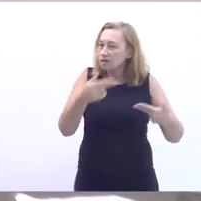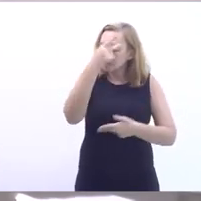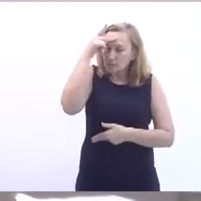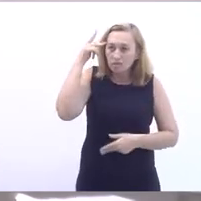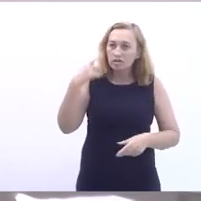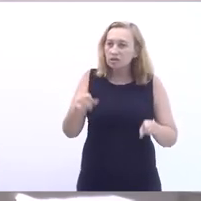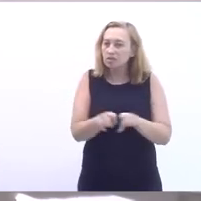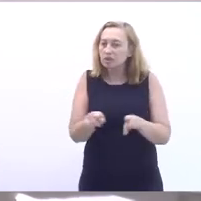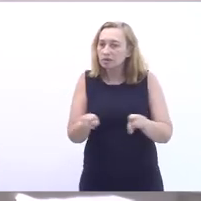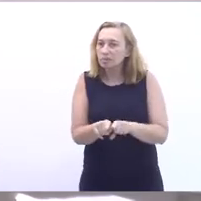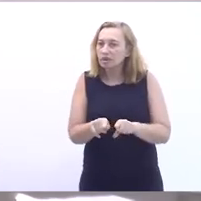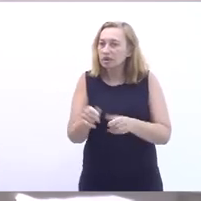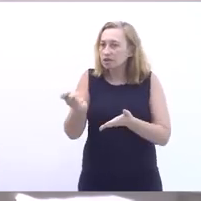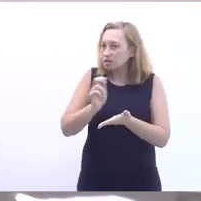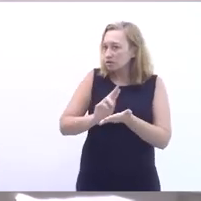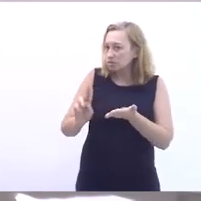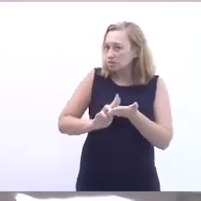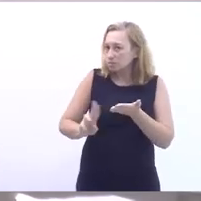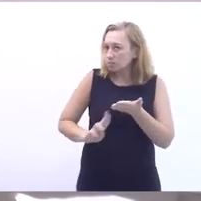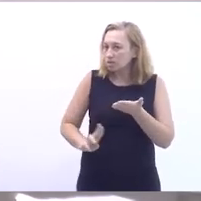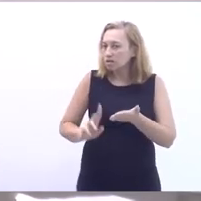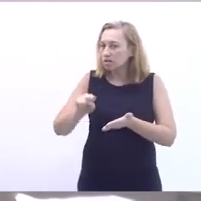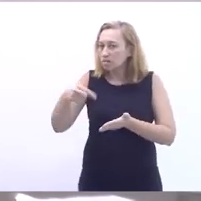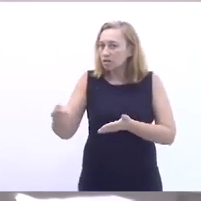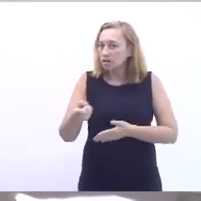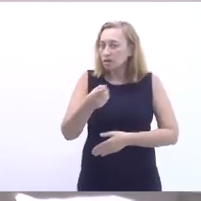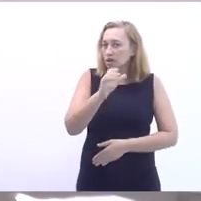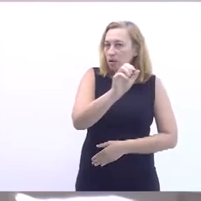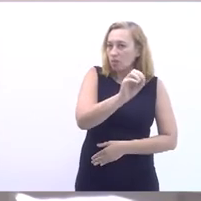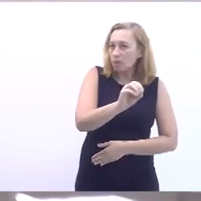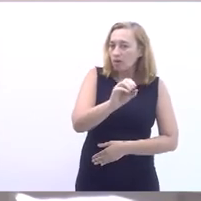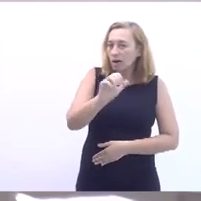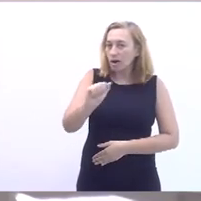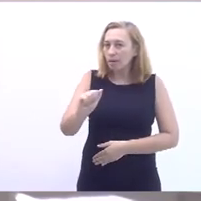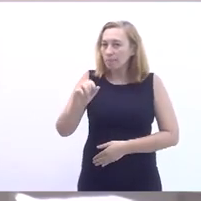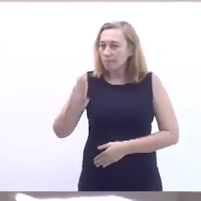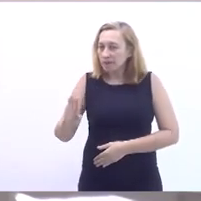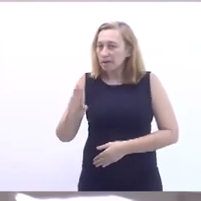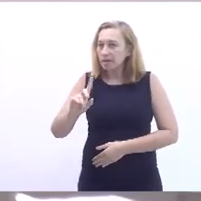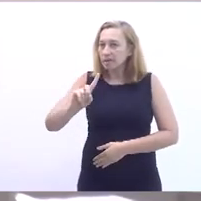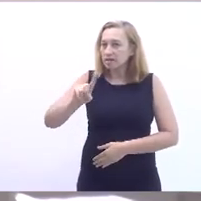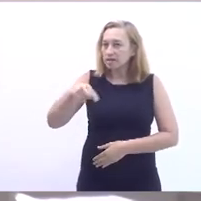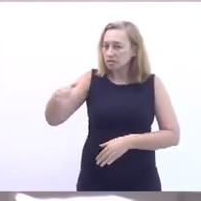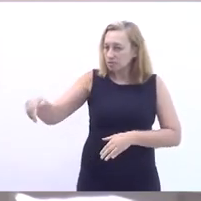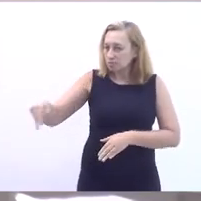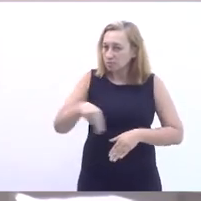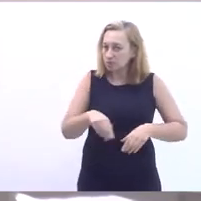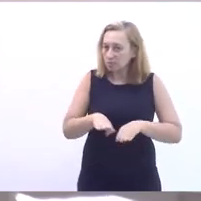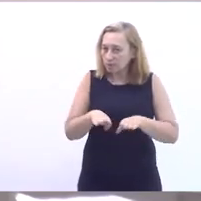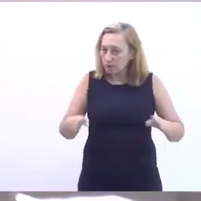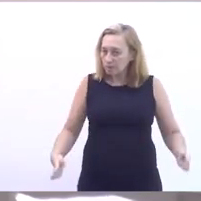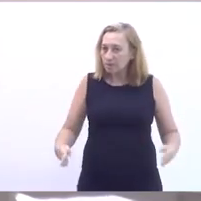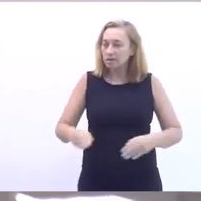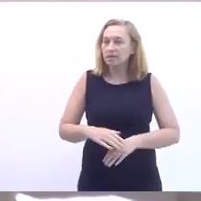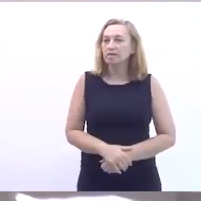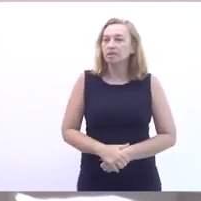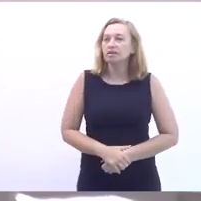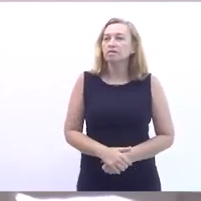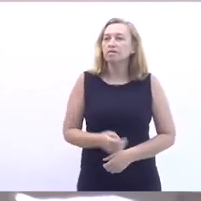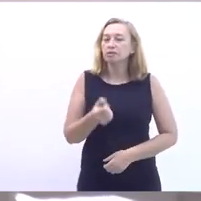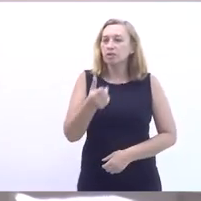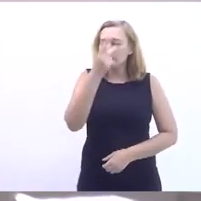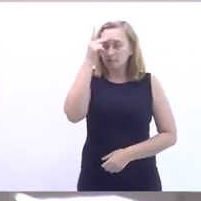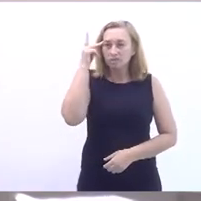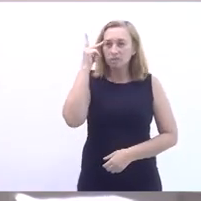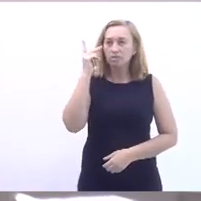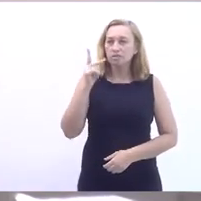pessoas também inscritas aqui depois da OAB vou chamar depois da OAB chama aqui para mesa né a OAB é com pouco a gente